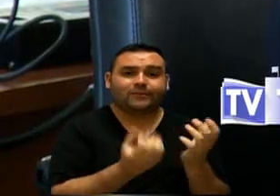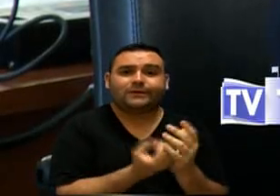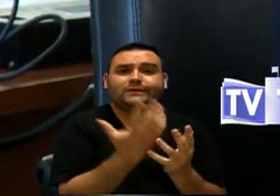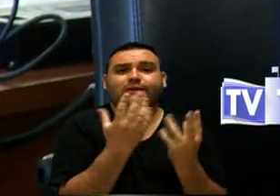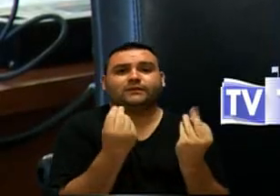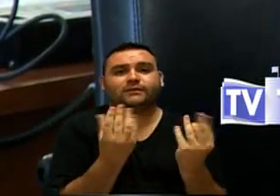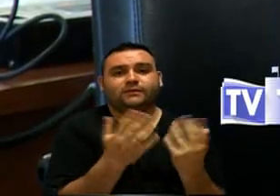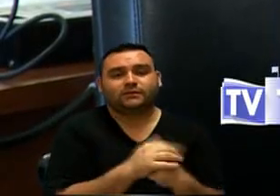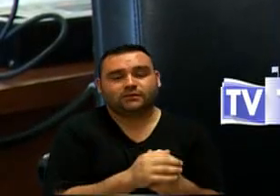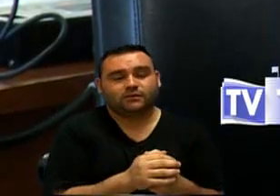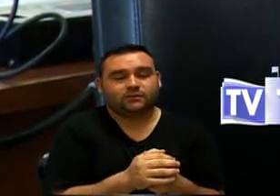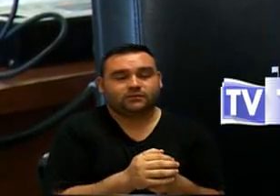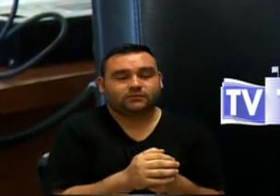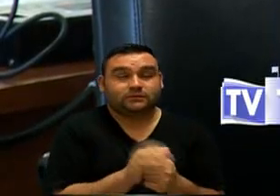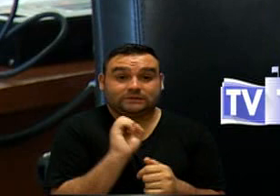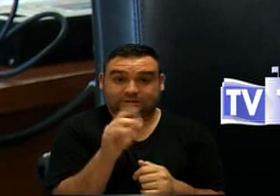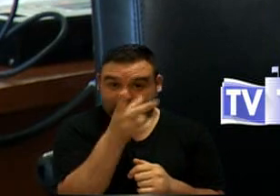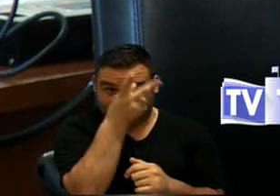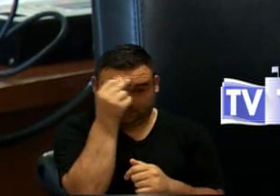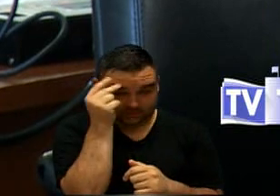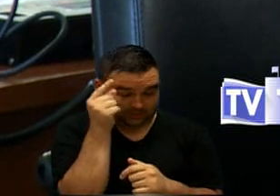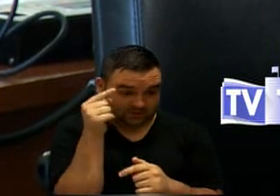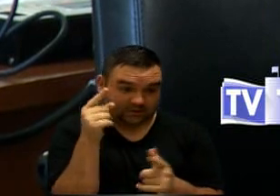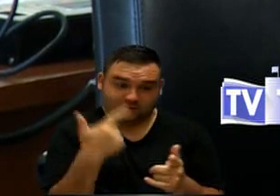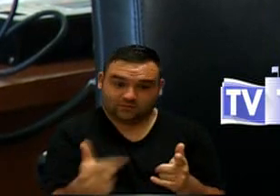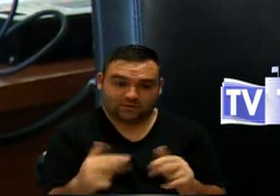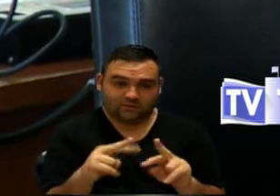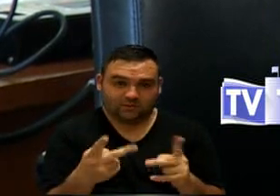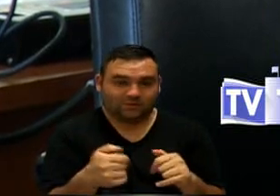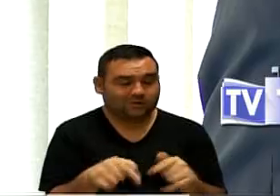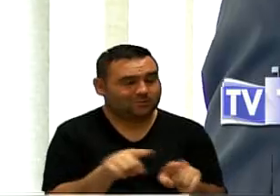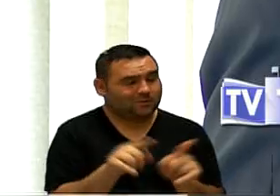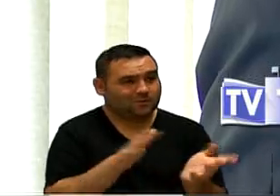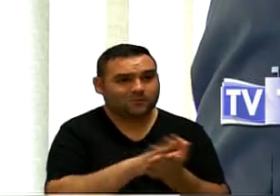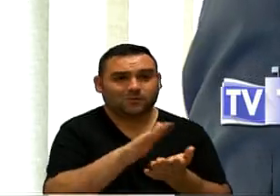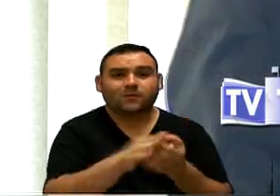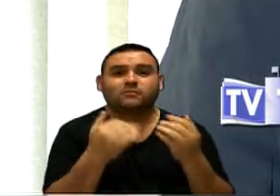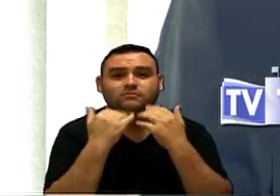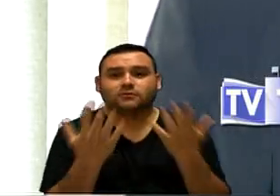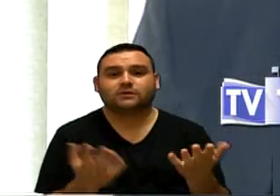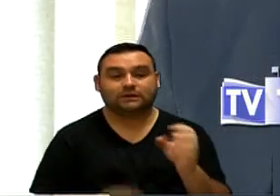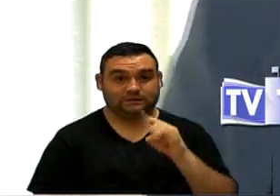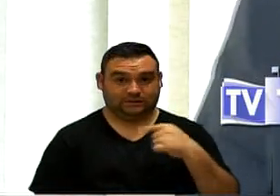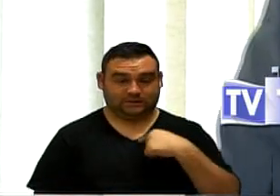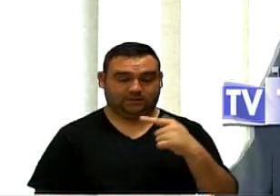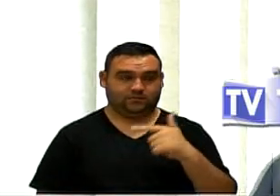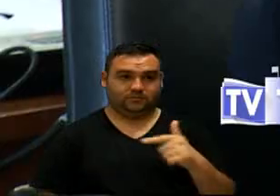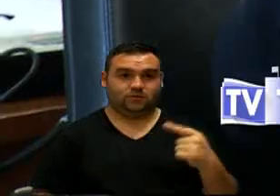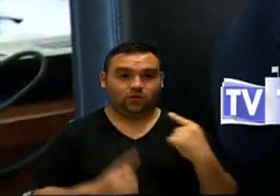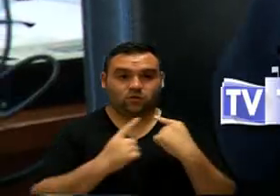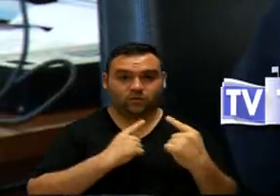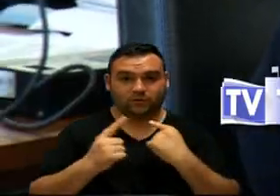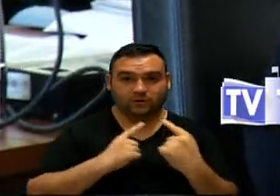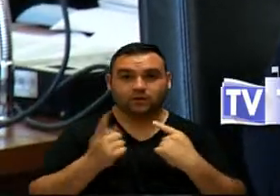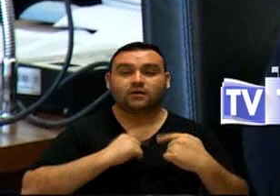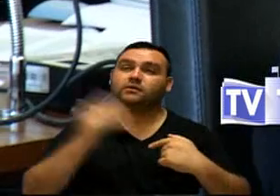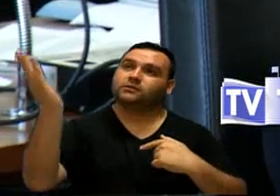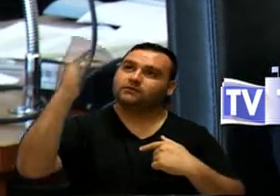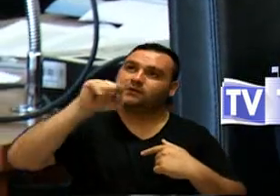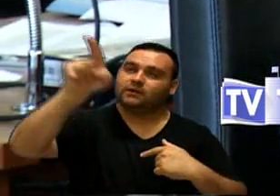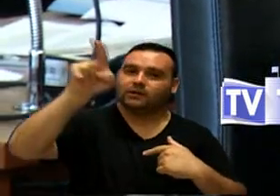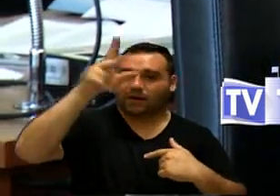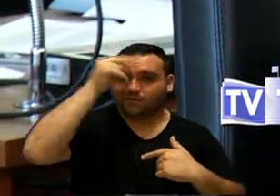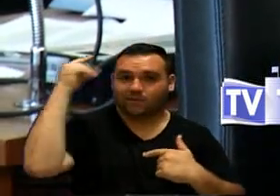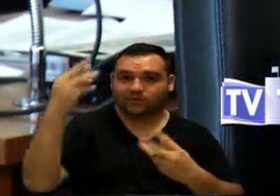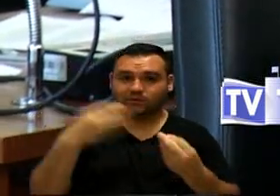livrar. Como se não o executivo tinha não diálogo faz lá, que cabe, eu não cabe tinha a nós diálogo fazermos. Lá. Se eu tivesse diálogo, viria um projeto de lá para